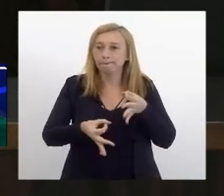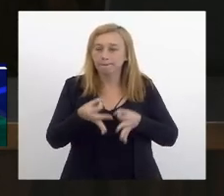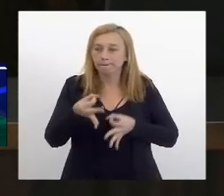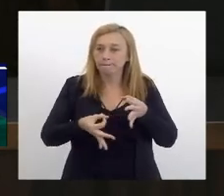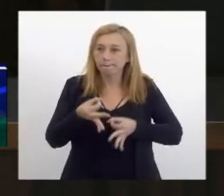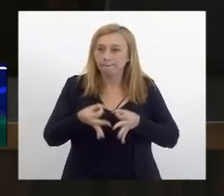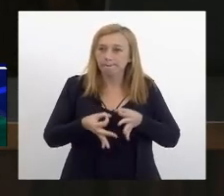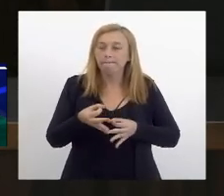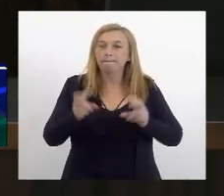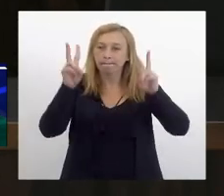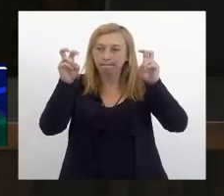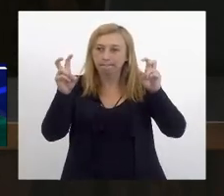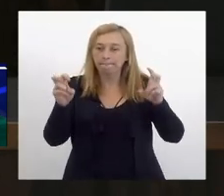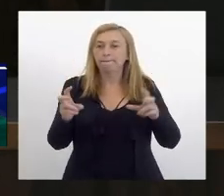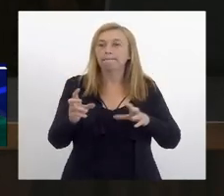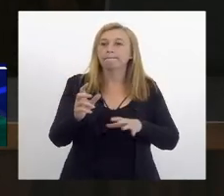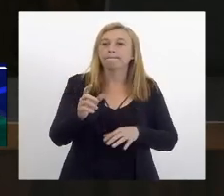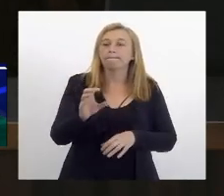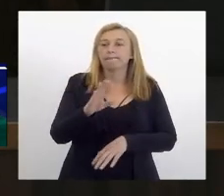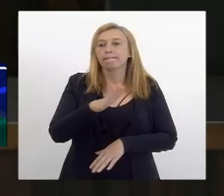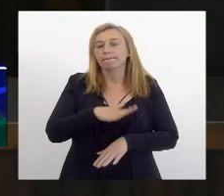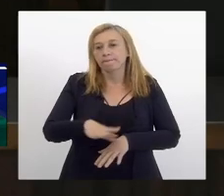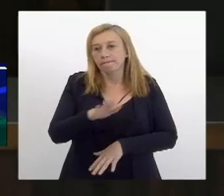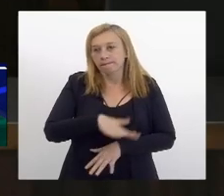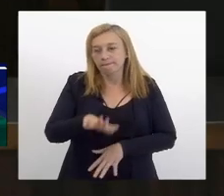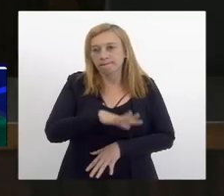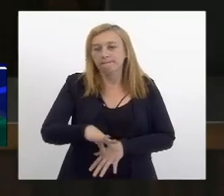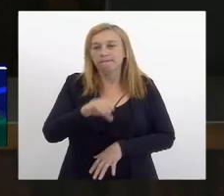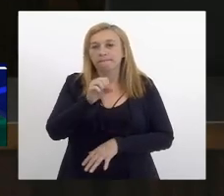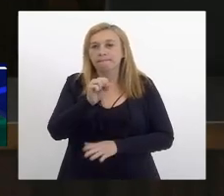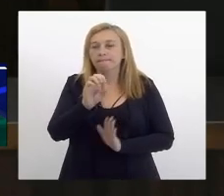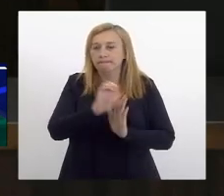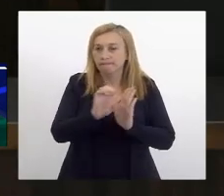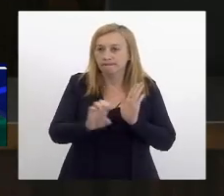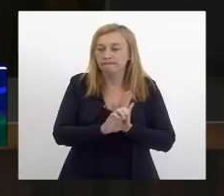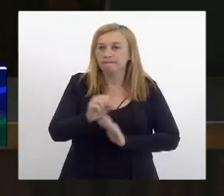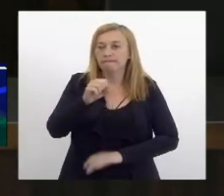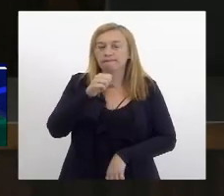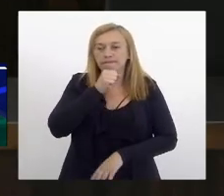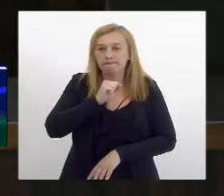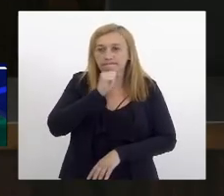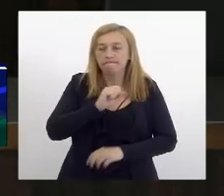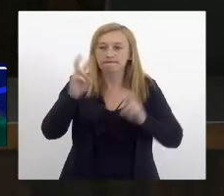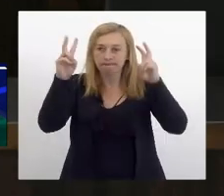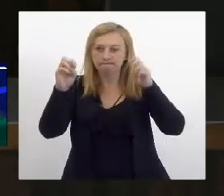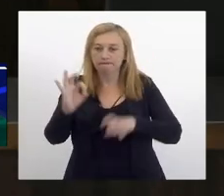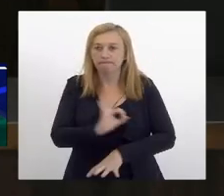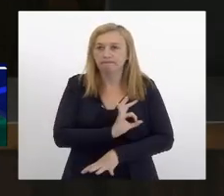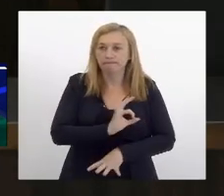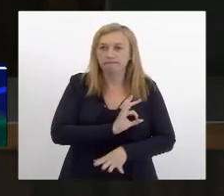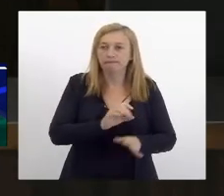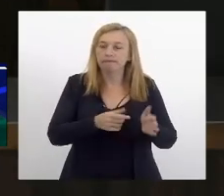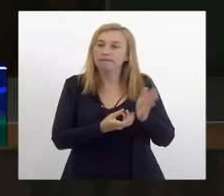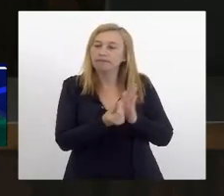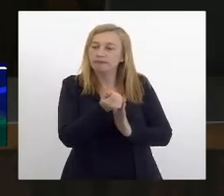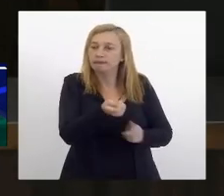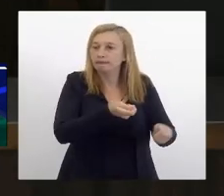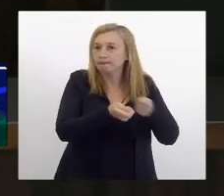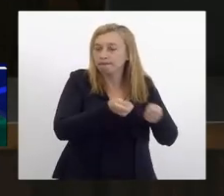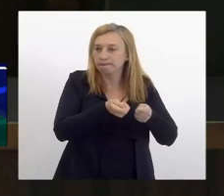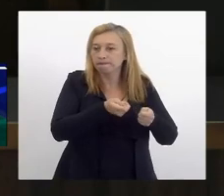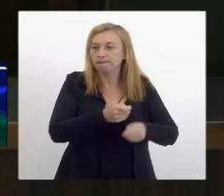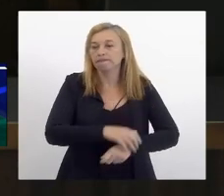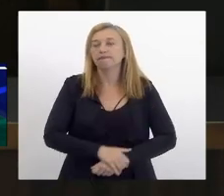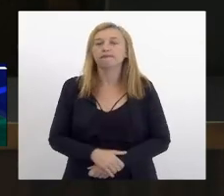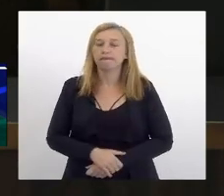justiça de assunto da criança e do adolescente do idoso de segurança pública e assuntos de polícia de orçamento finanças fiscalização financeira